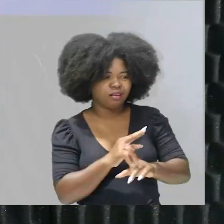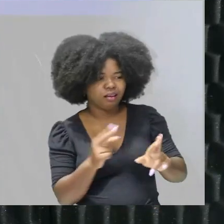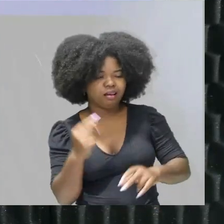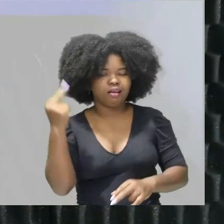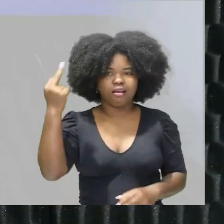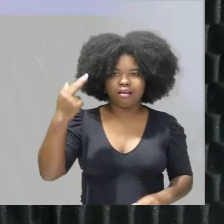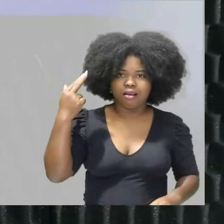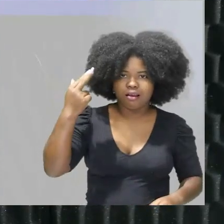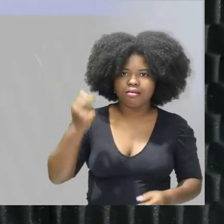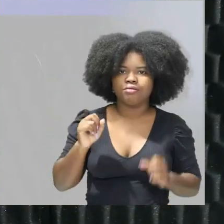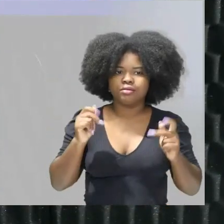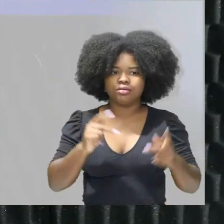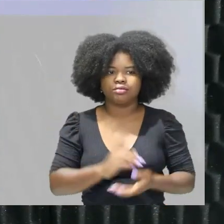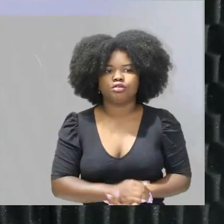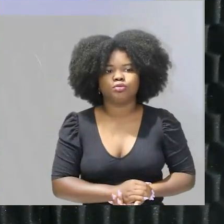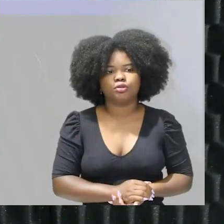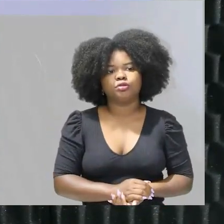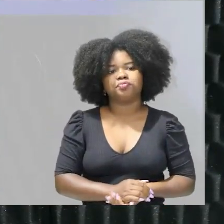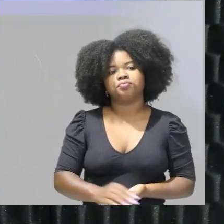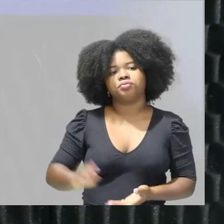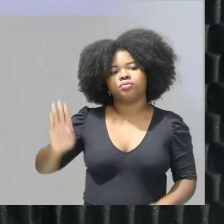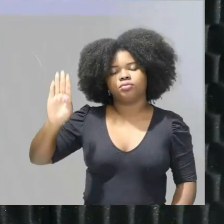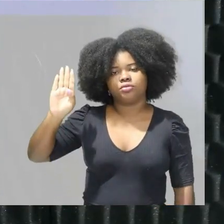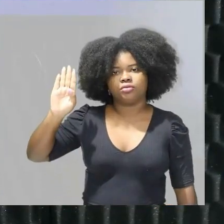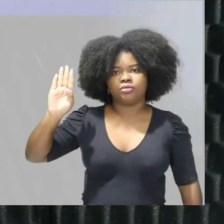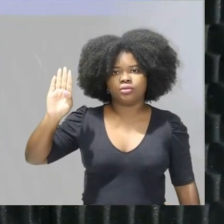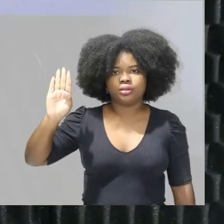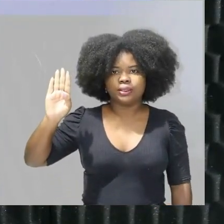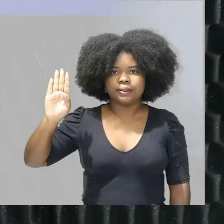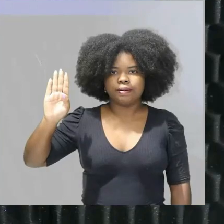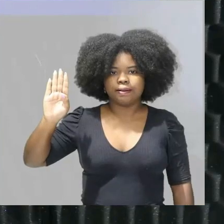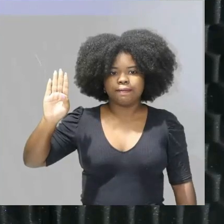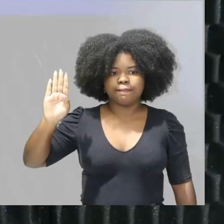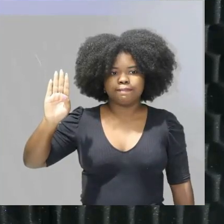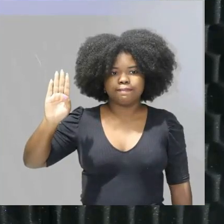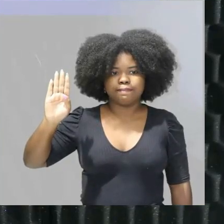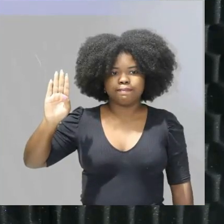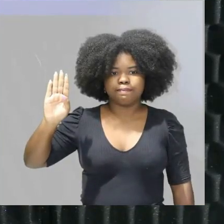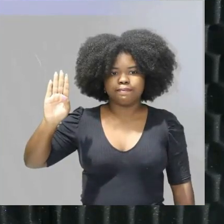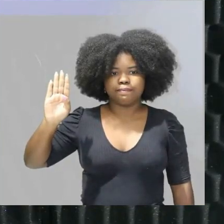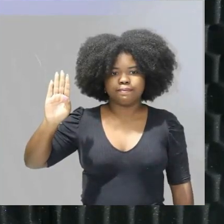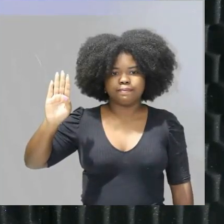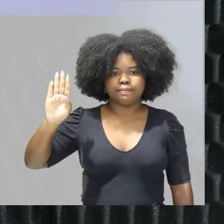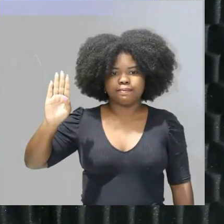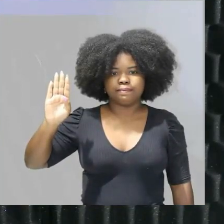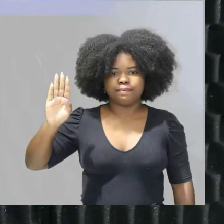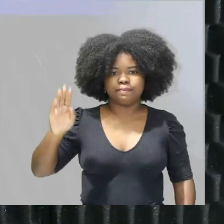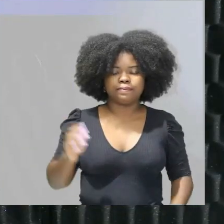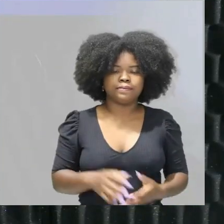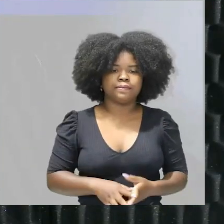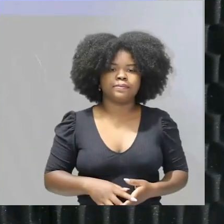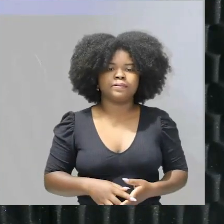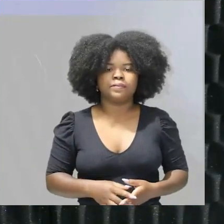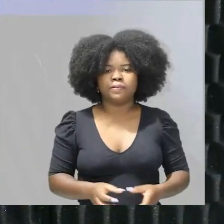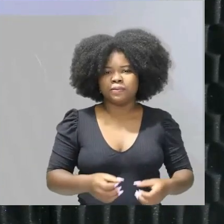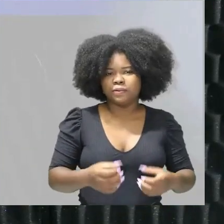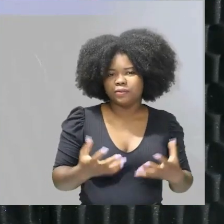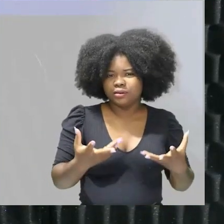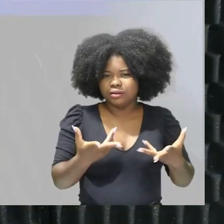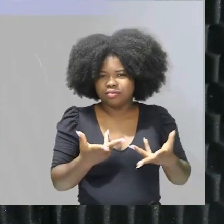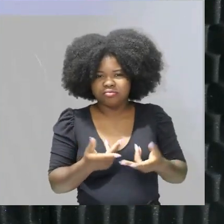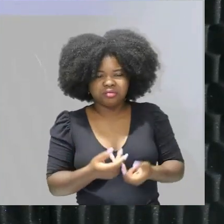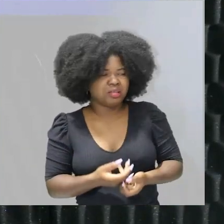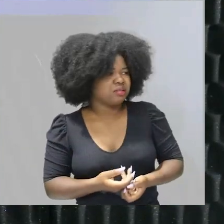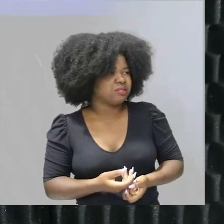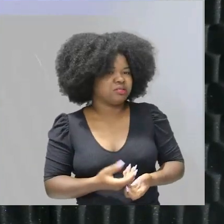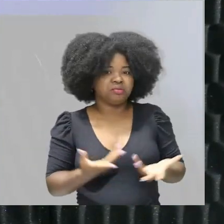temos de cortar revelação da Inspiração divinas de marcar um negócio desses Rio me dá uma volta no túmulo